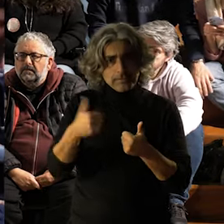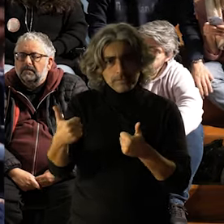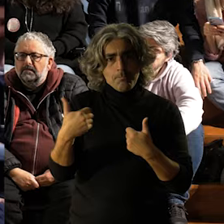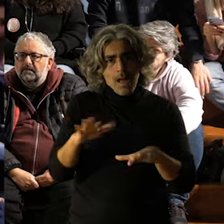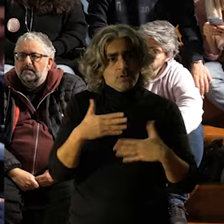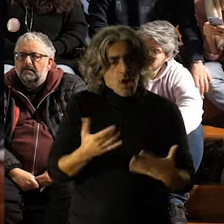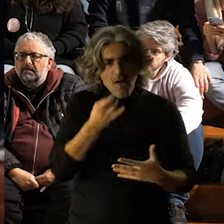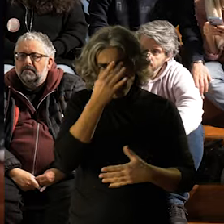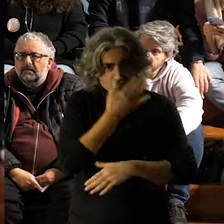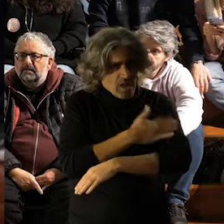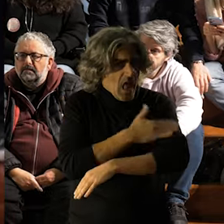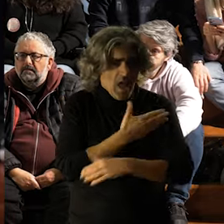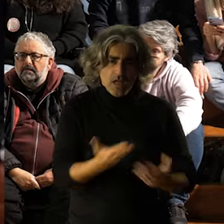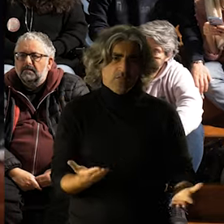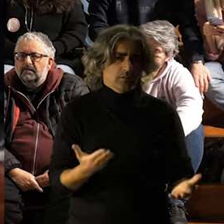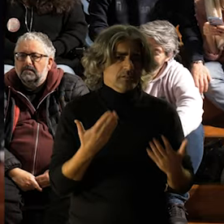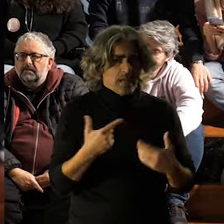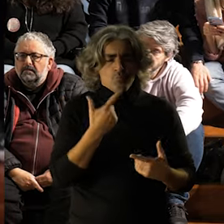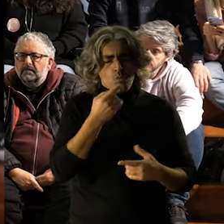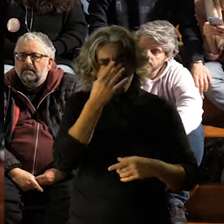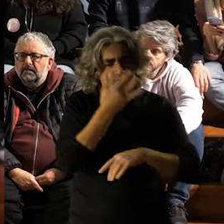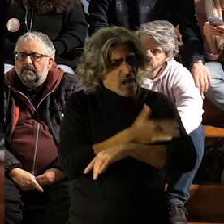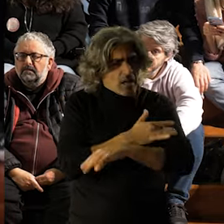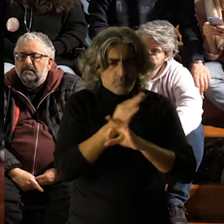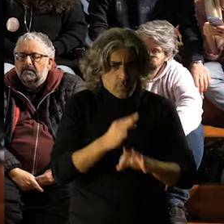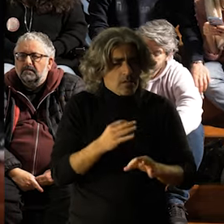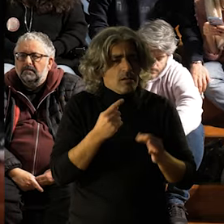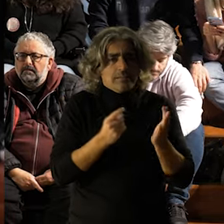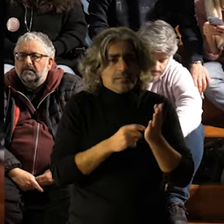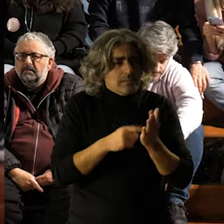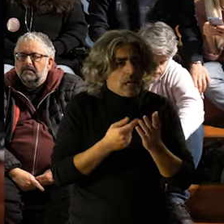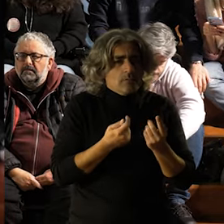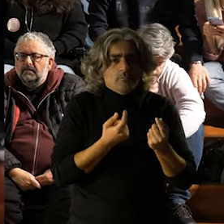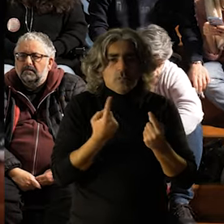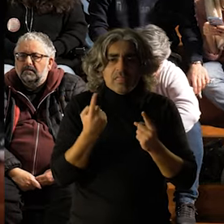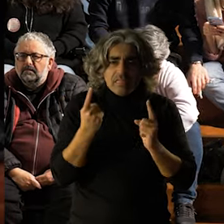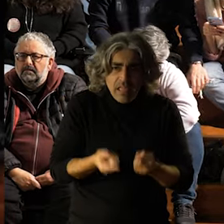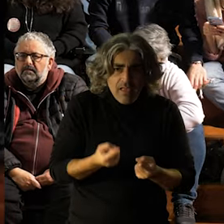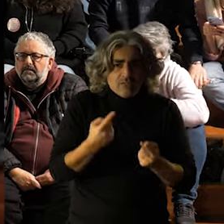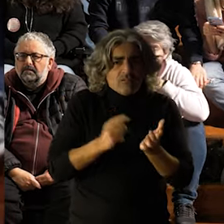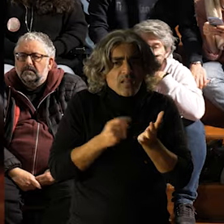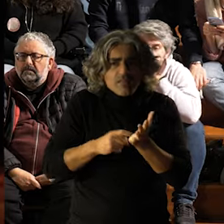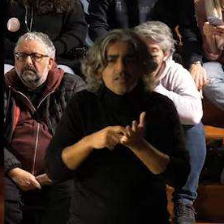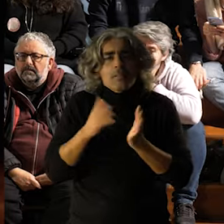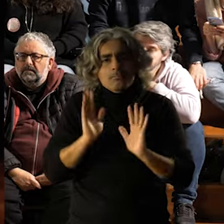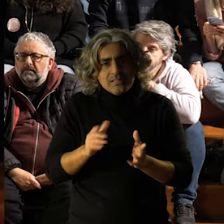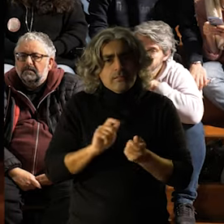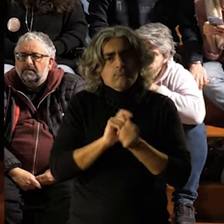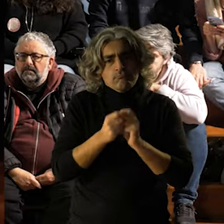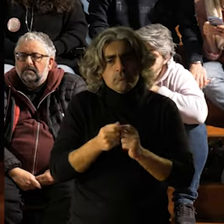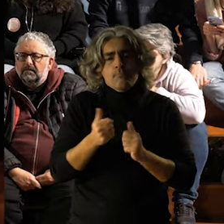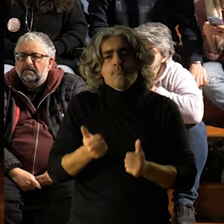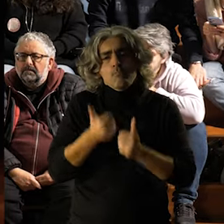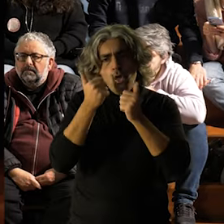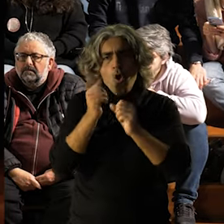está frágil. Está muito frágil, não está a dar resposta àquilo que deve e é por isso que precisamos de o pôr